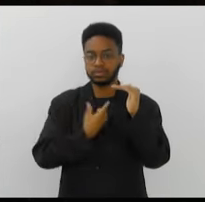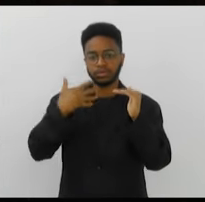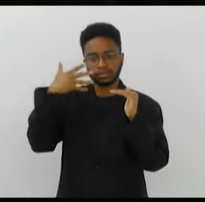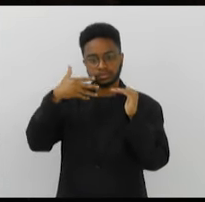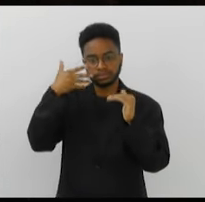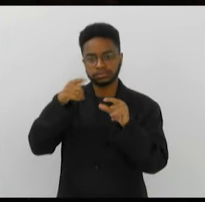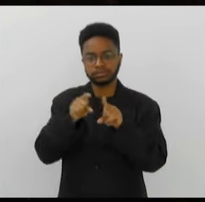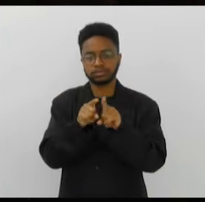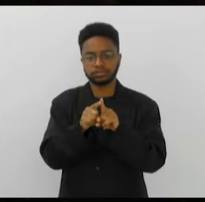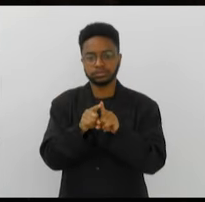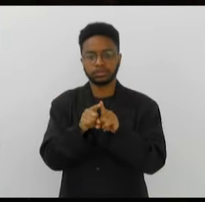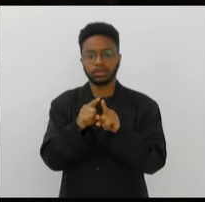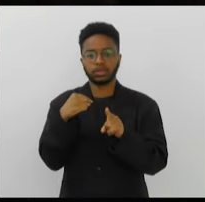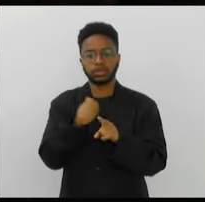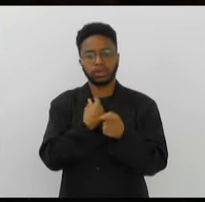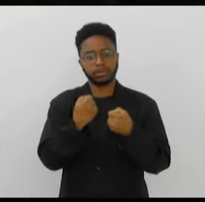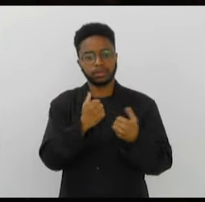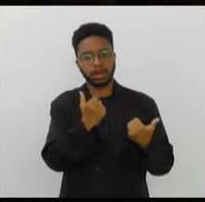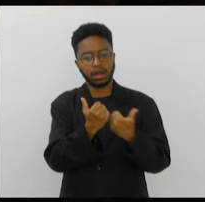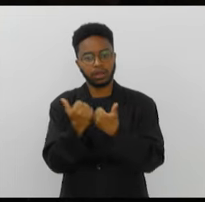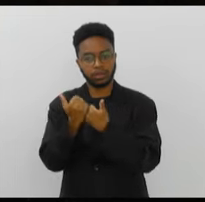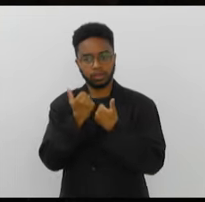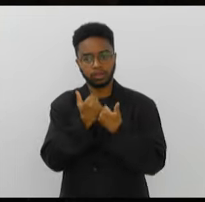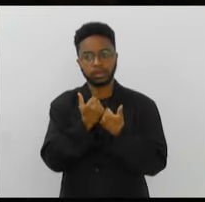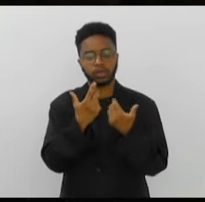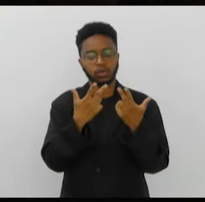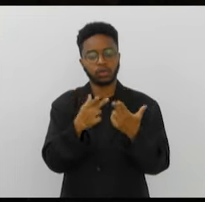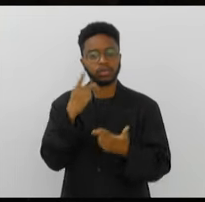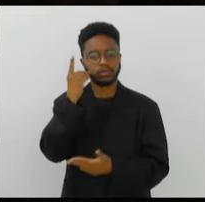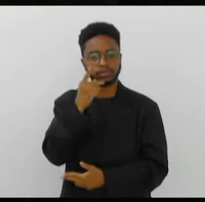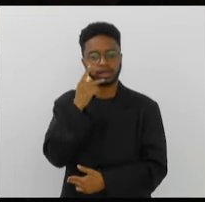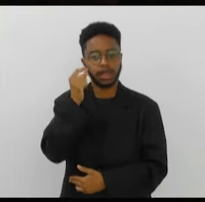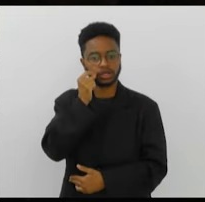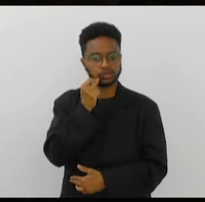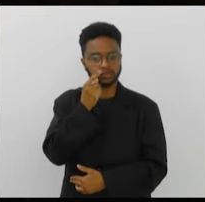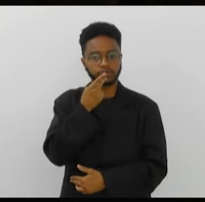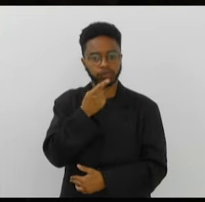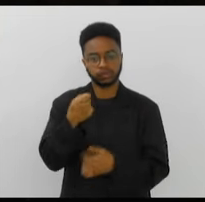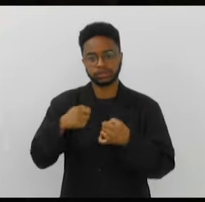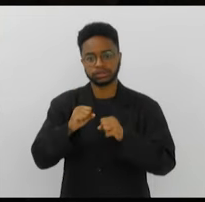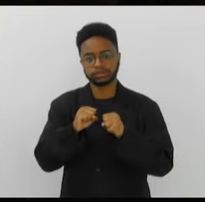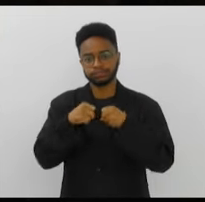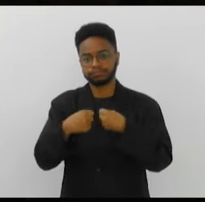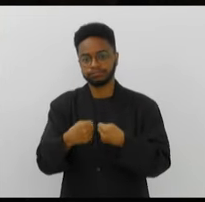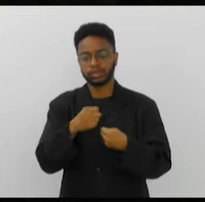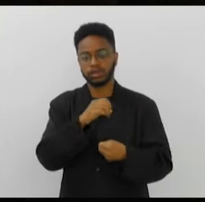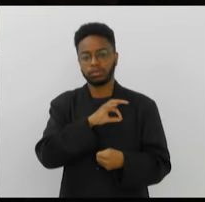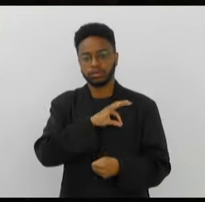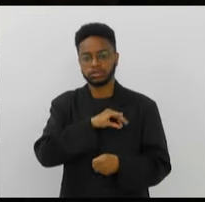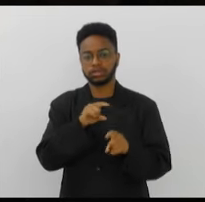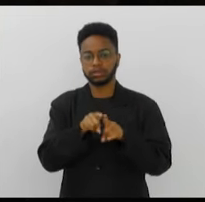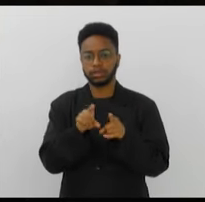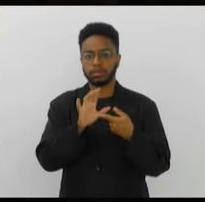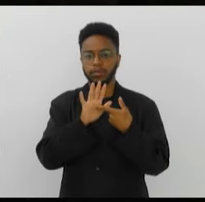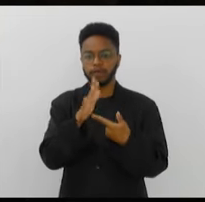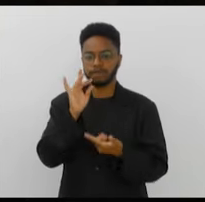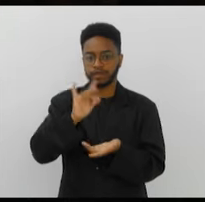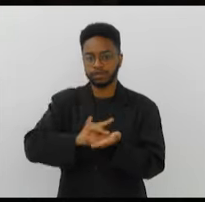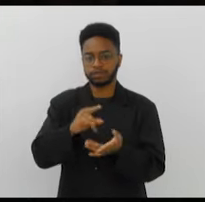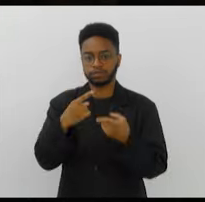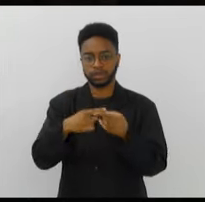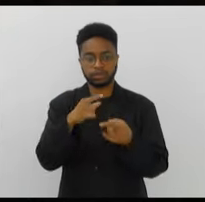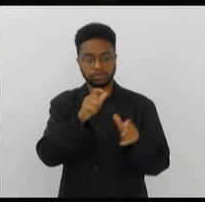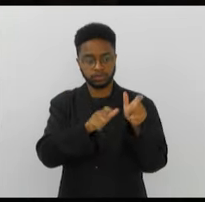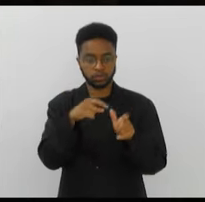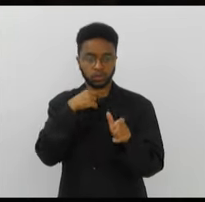E não tenha dúvida, nós temos que somar forças, como disse o deputado Ratinho, para defender os nossos policiais e falar a verdade, falar a verdade. Ninguém